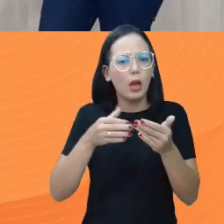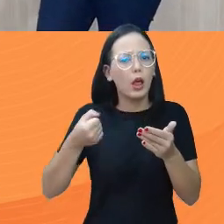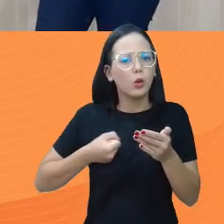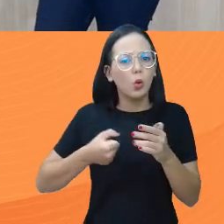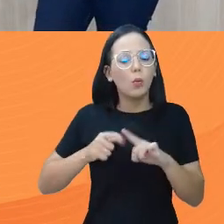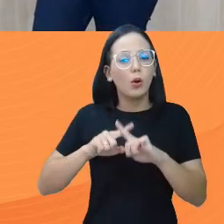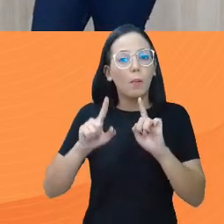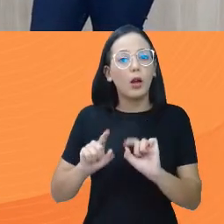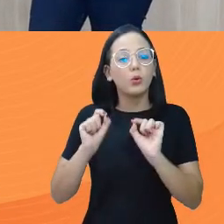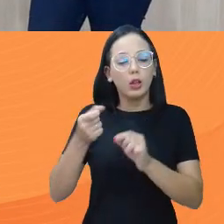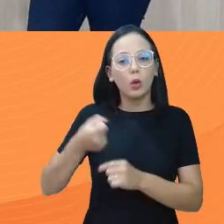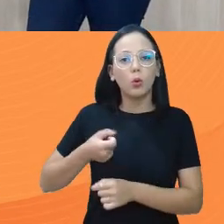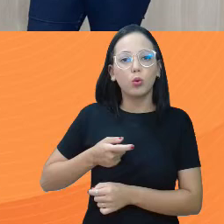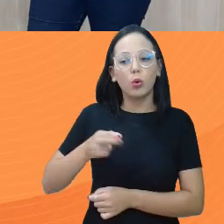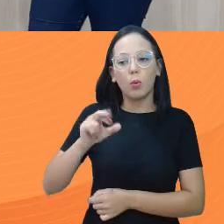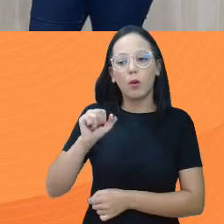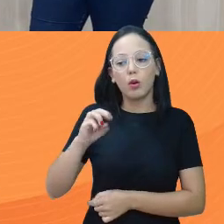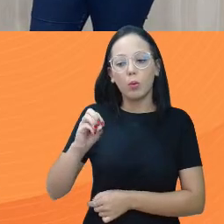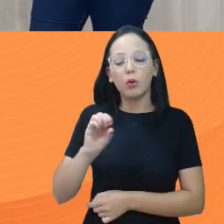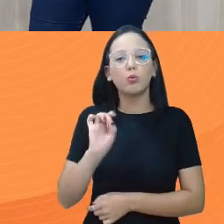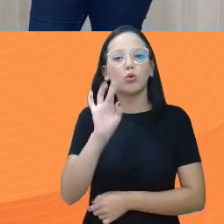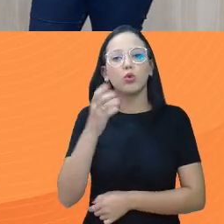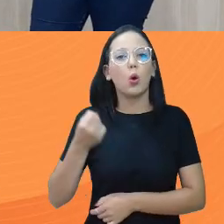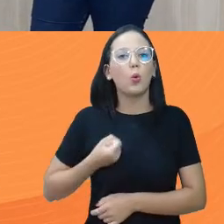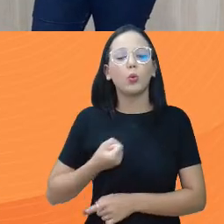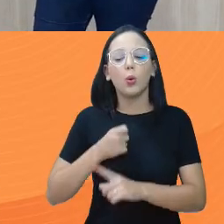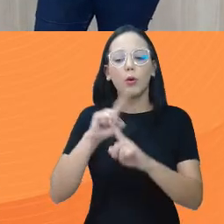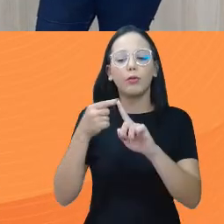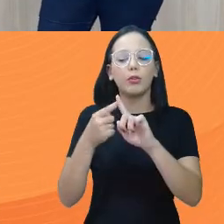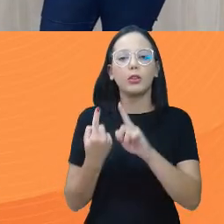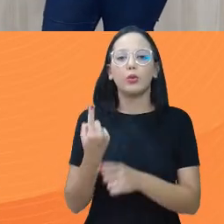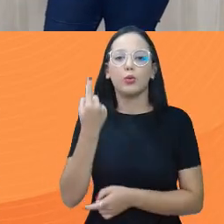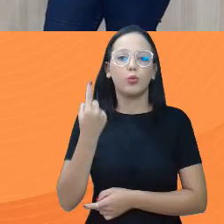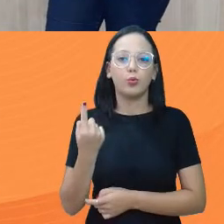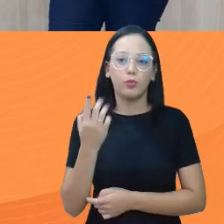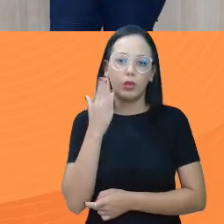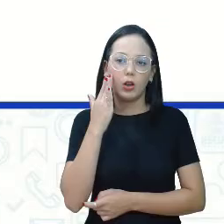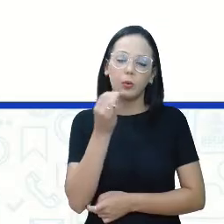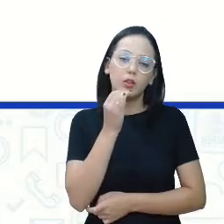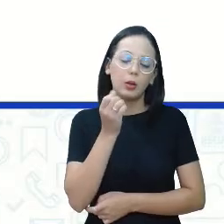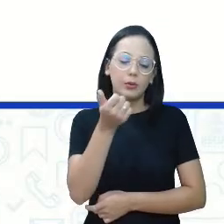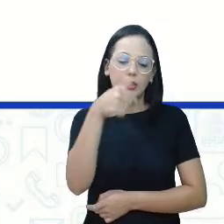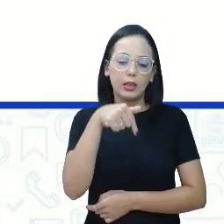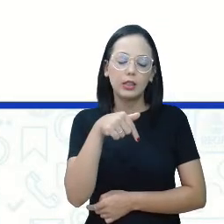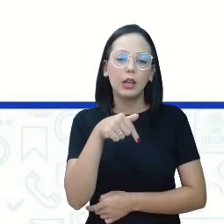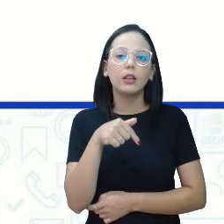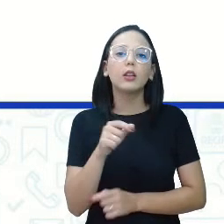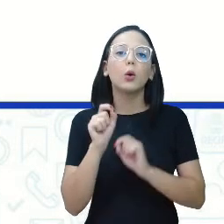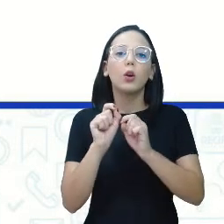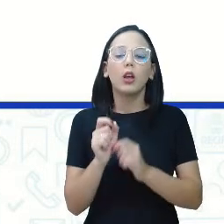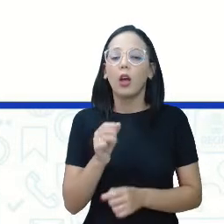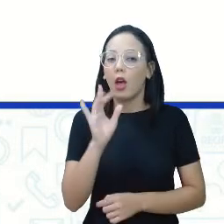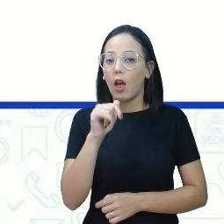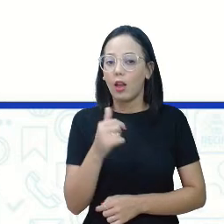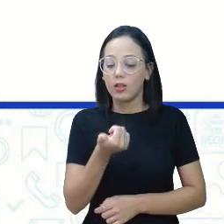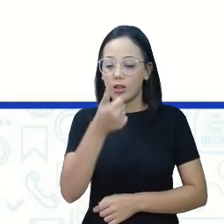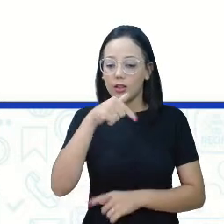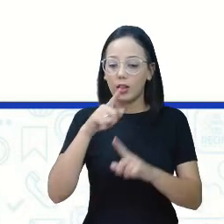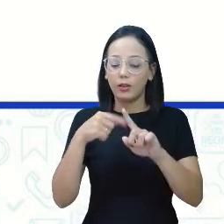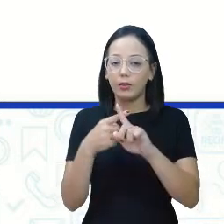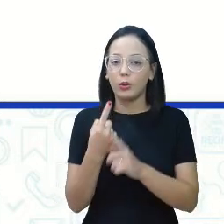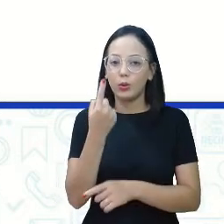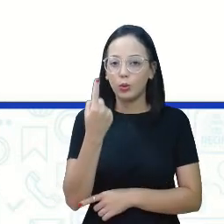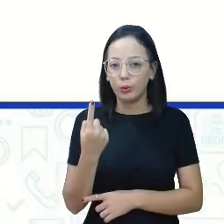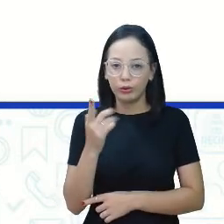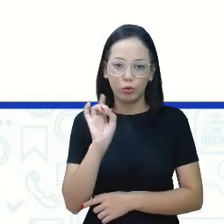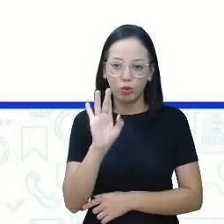mas o número primo vai ser apenas o número vezes o 1, né? O 17, por exemplo, a decomposição dele é 17 vezes